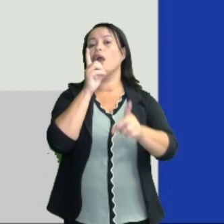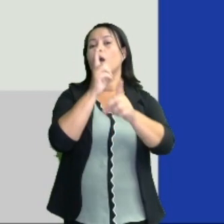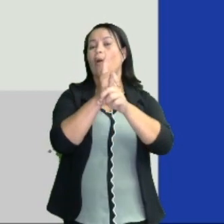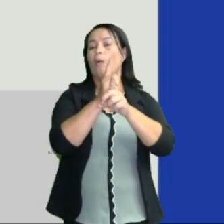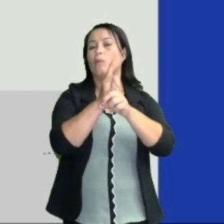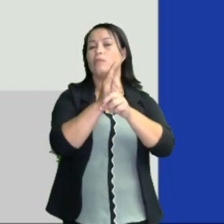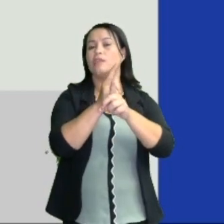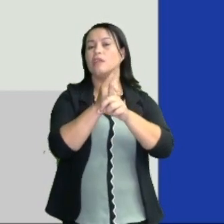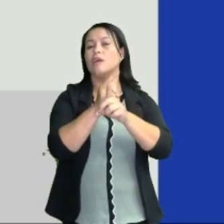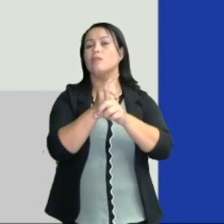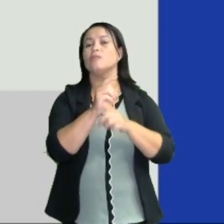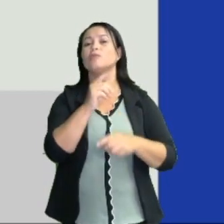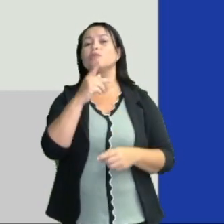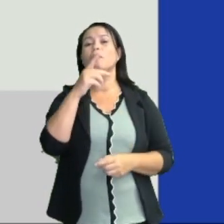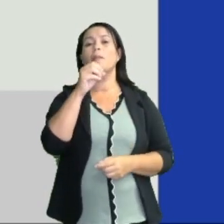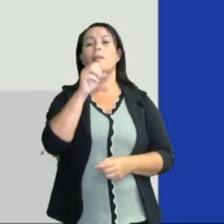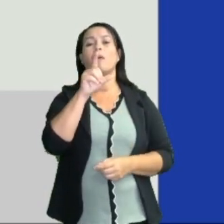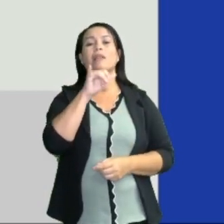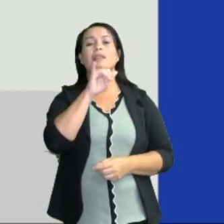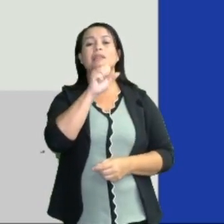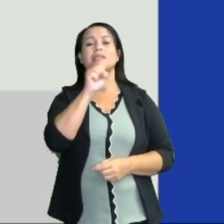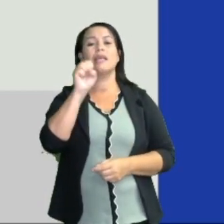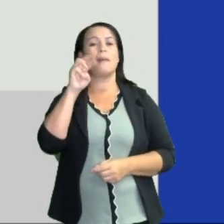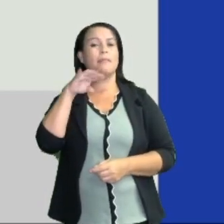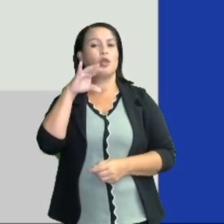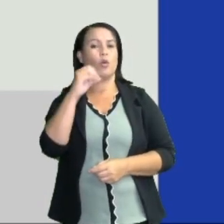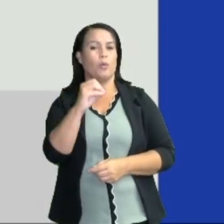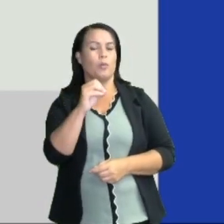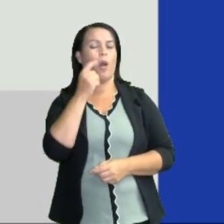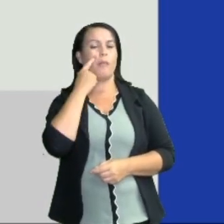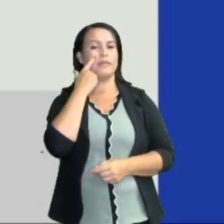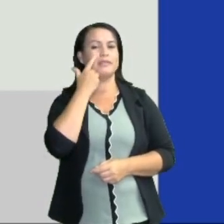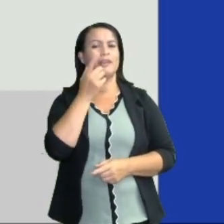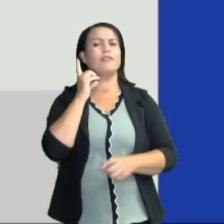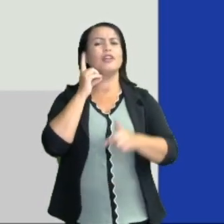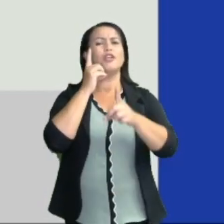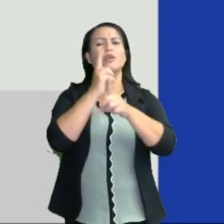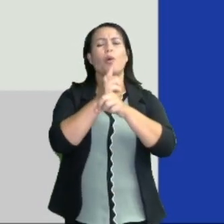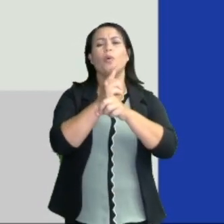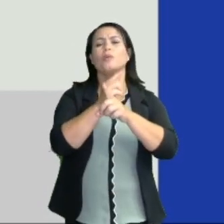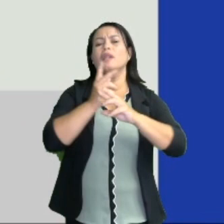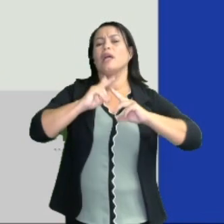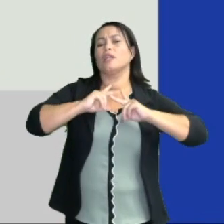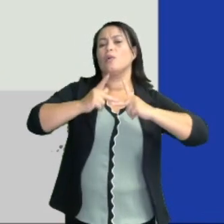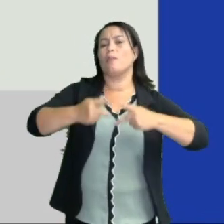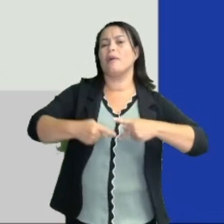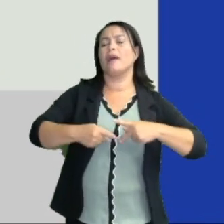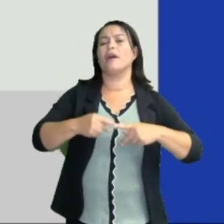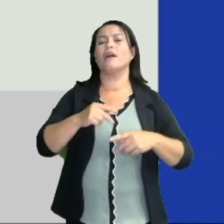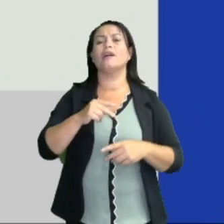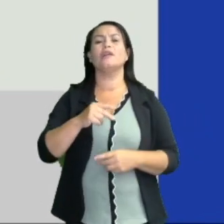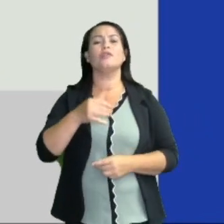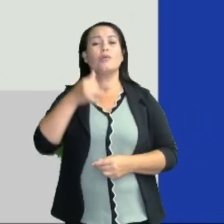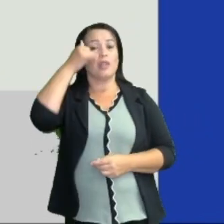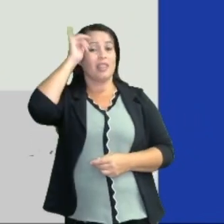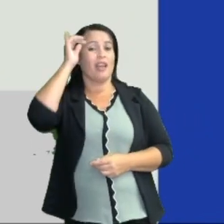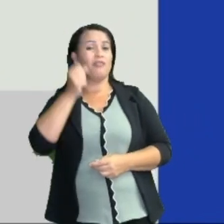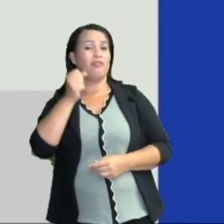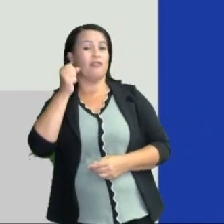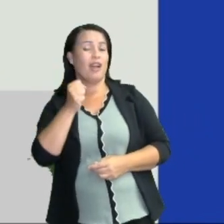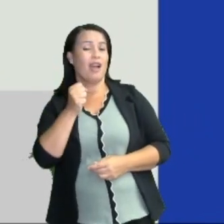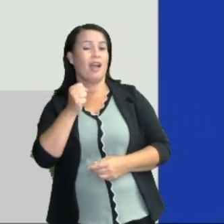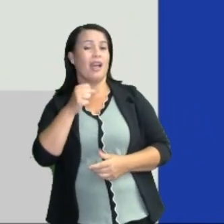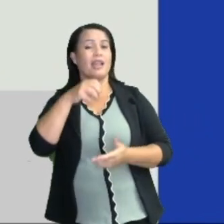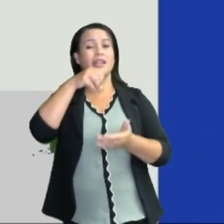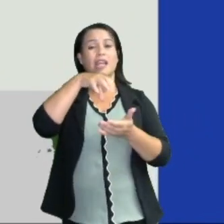polissêmico na tirinha? A gente encontra na palavra humano, na vaca, radiografia, na